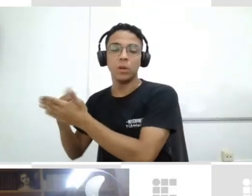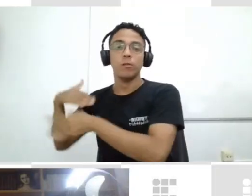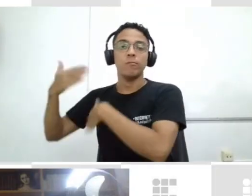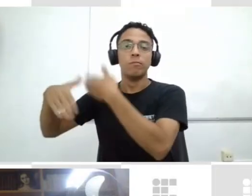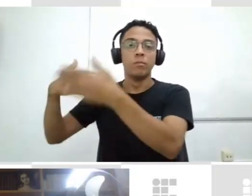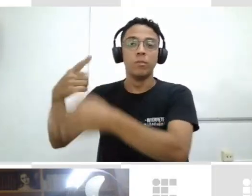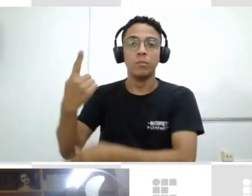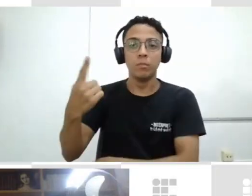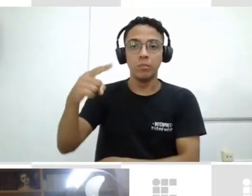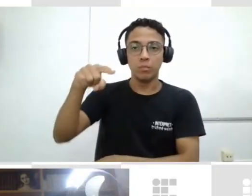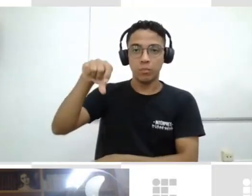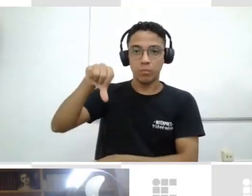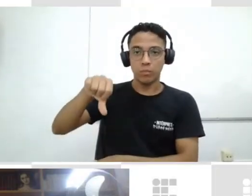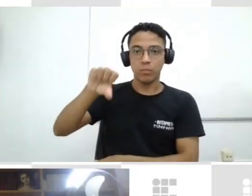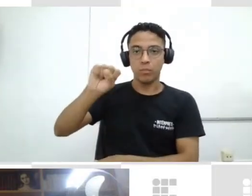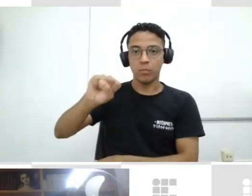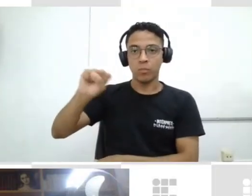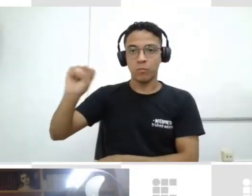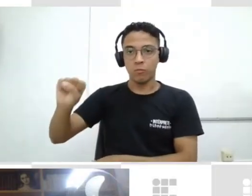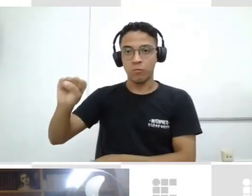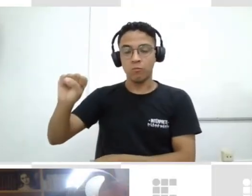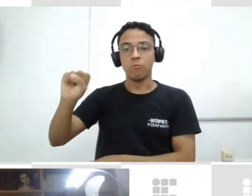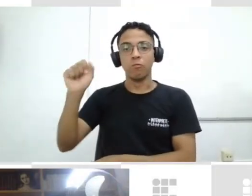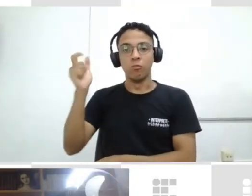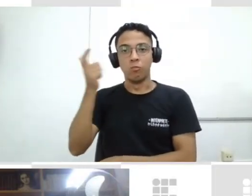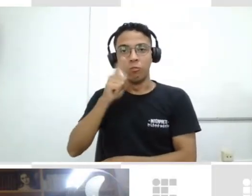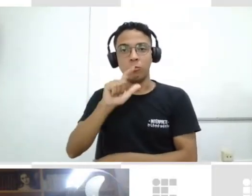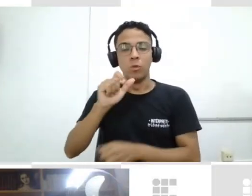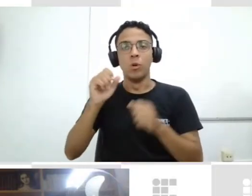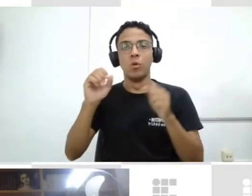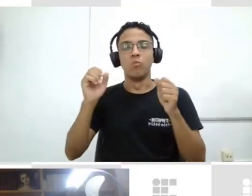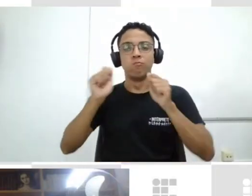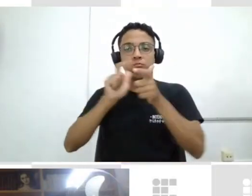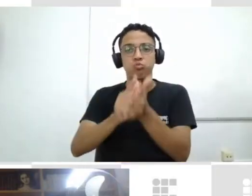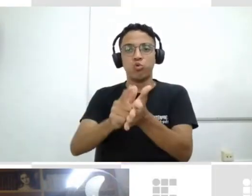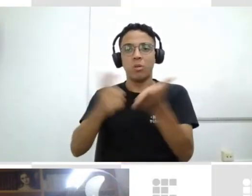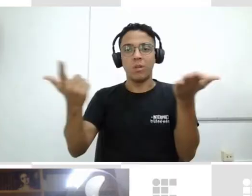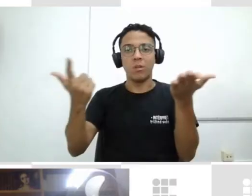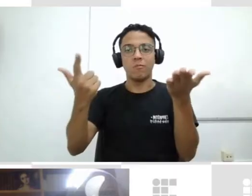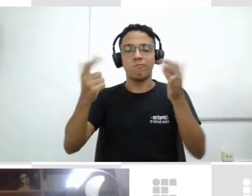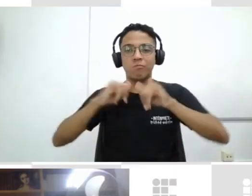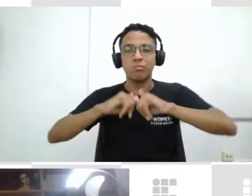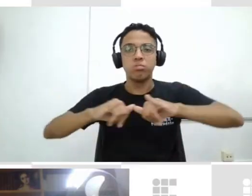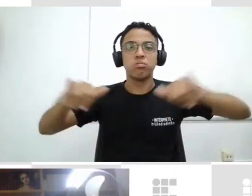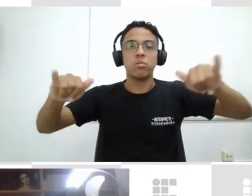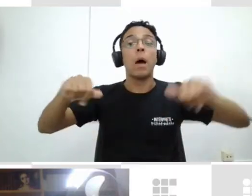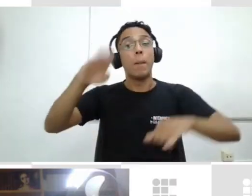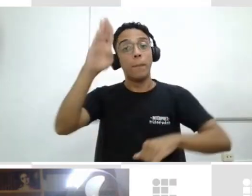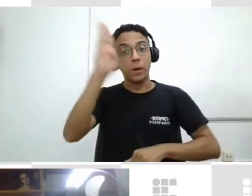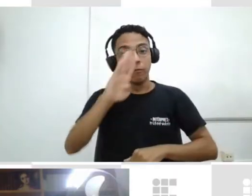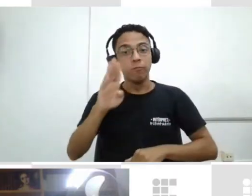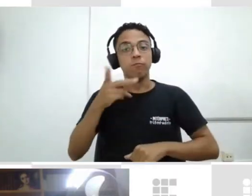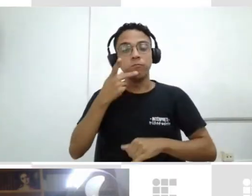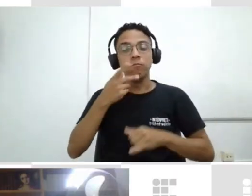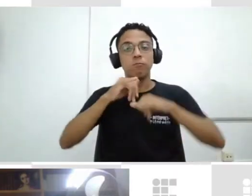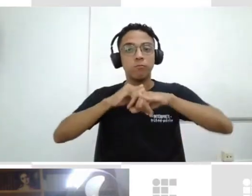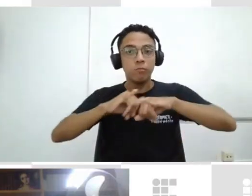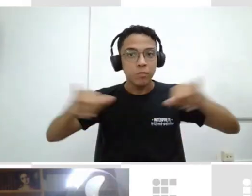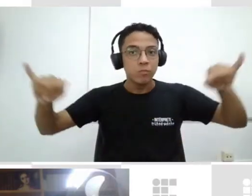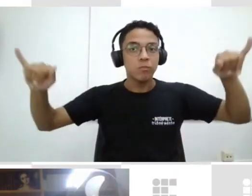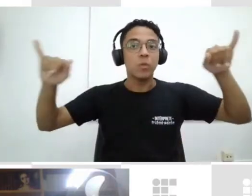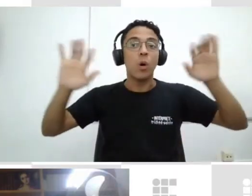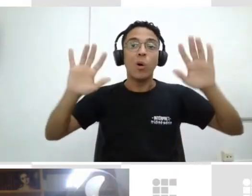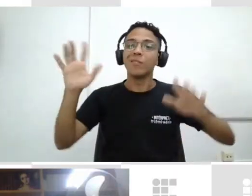faz aquele depoimento no Senado americano, saiu em todas as páginas do jornal, inclusive no Brasil. Nós estamos numa situação terrível, nós